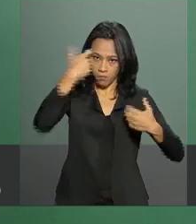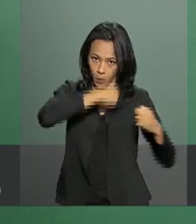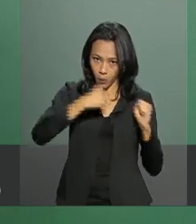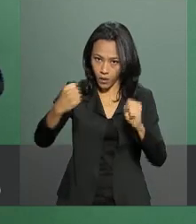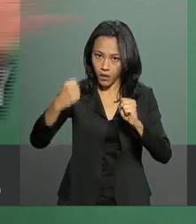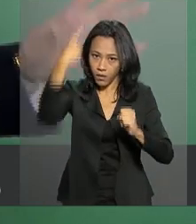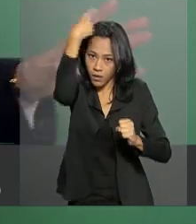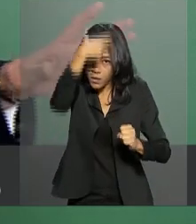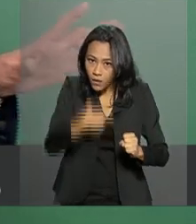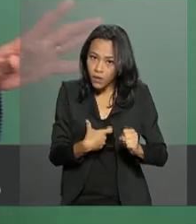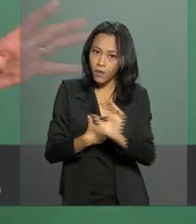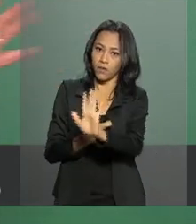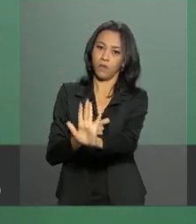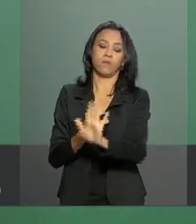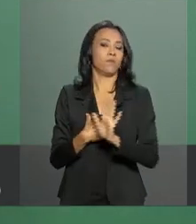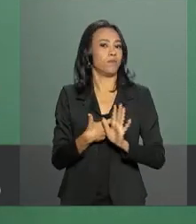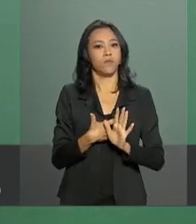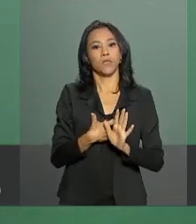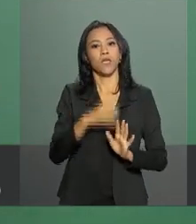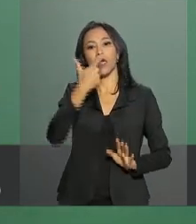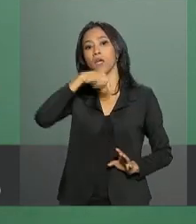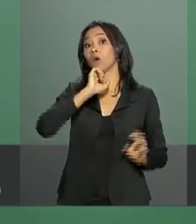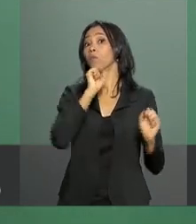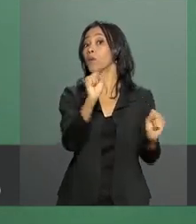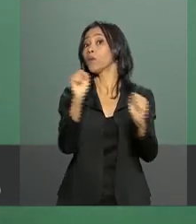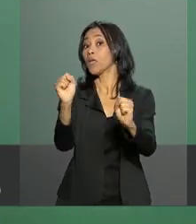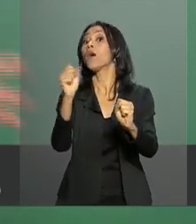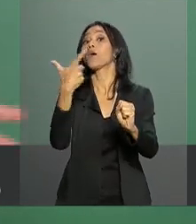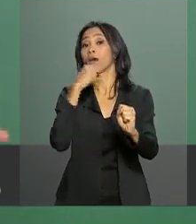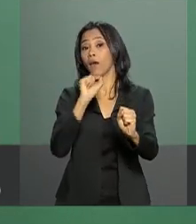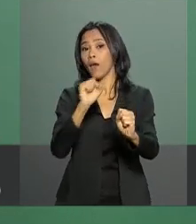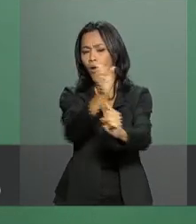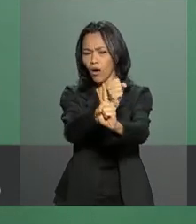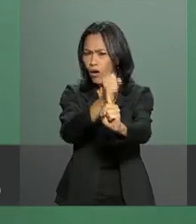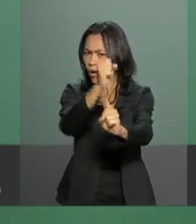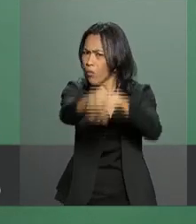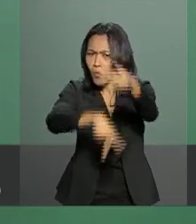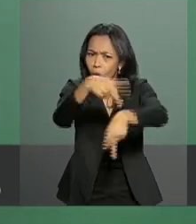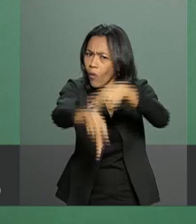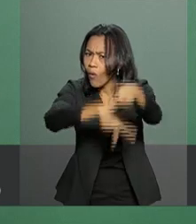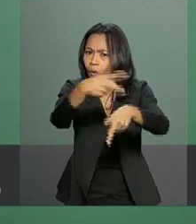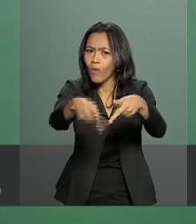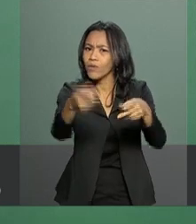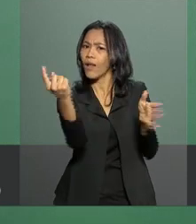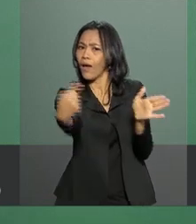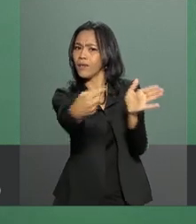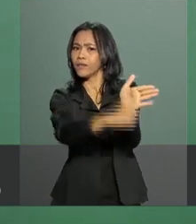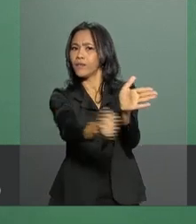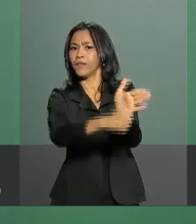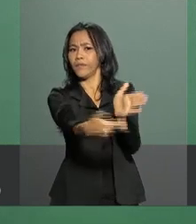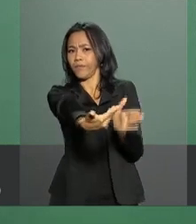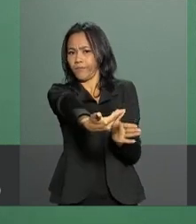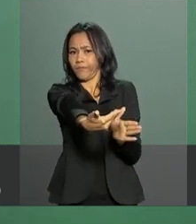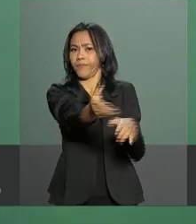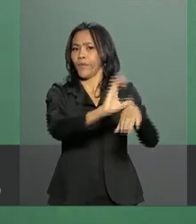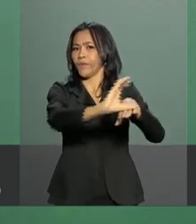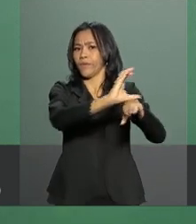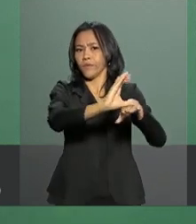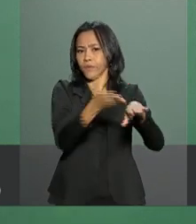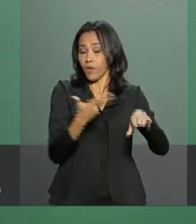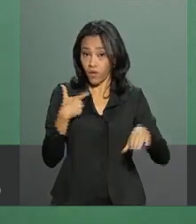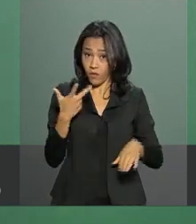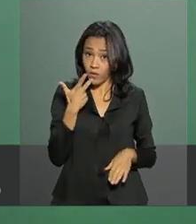o poder é a único e poderoso nosso sistema que o povo está dito na constituição não é por vontade nossa eu digo isto porque é